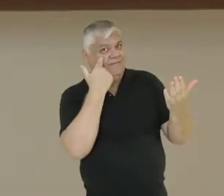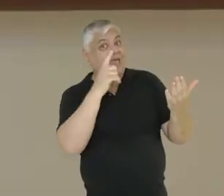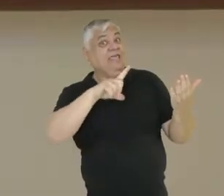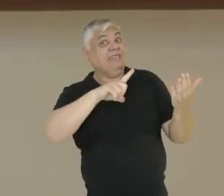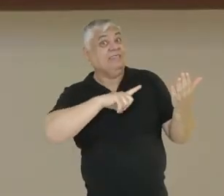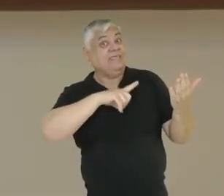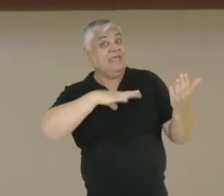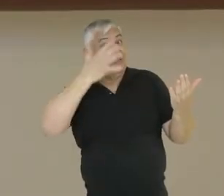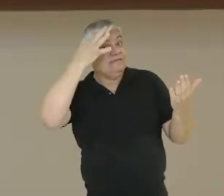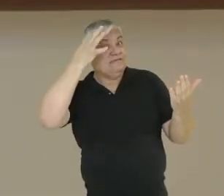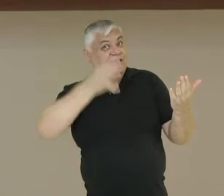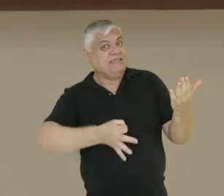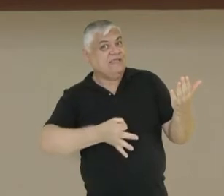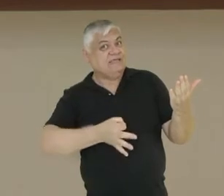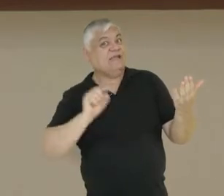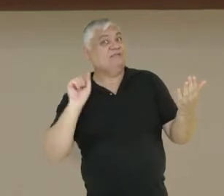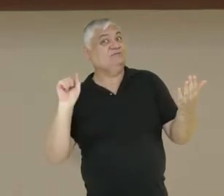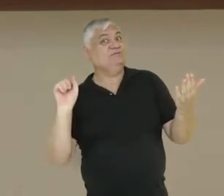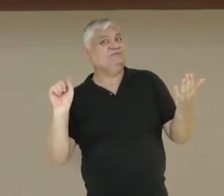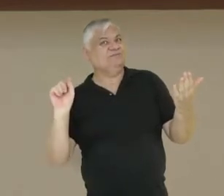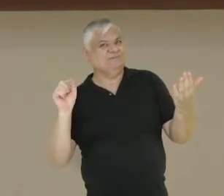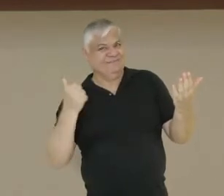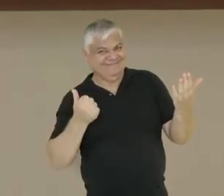Tenha certeza disso.